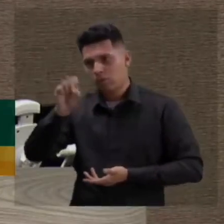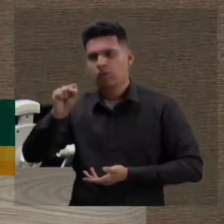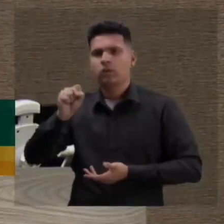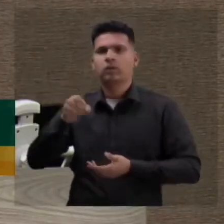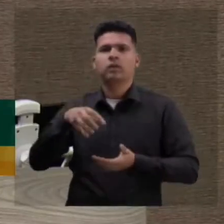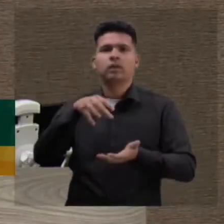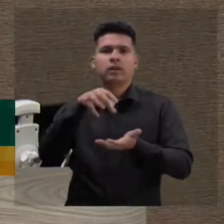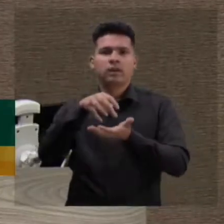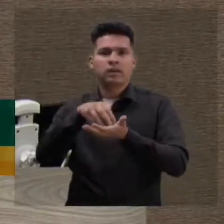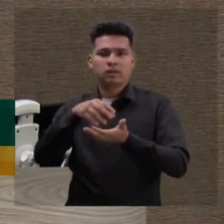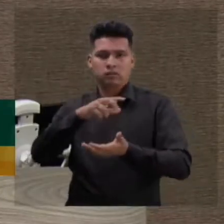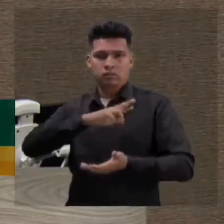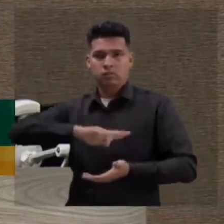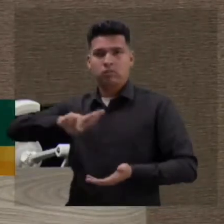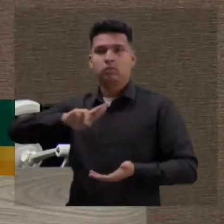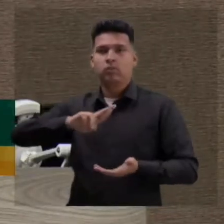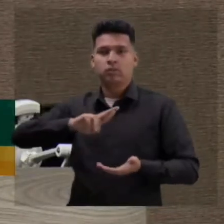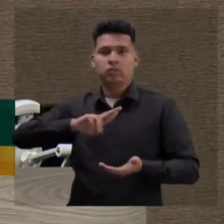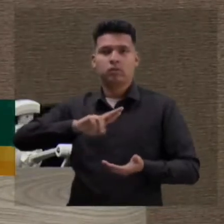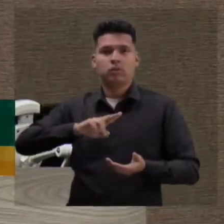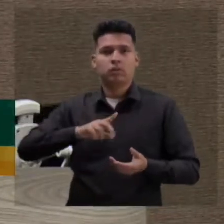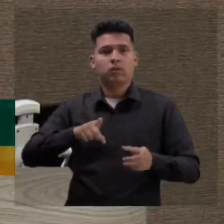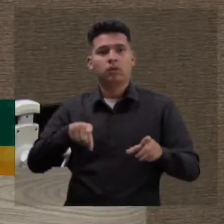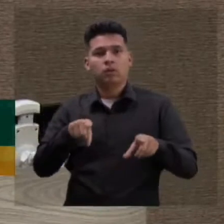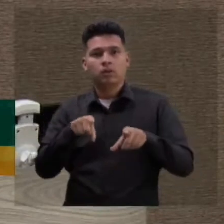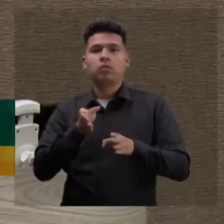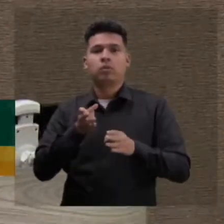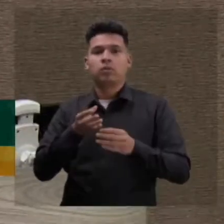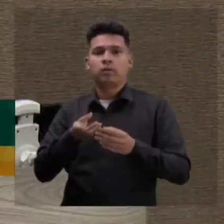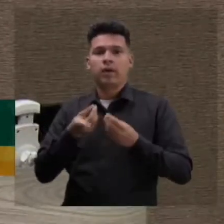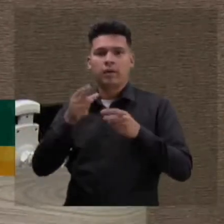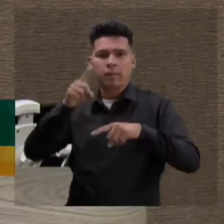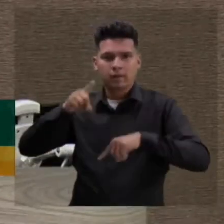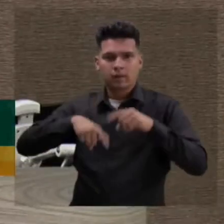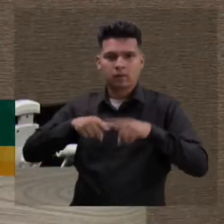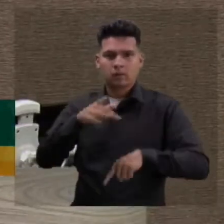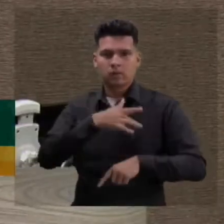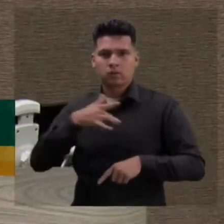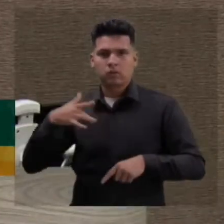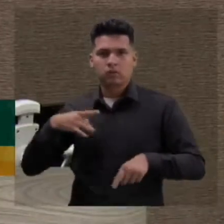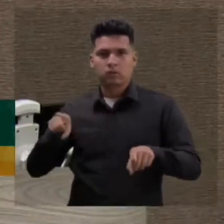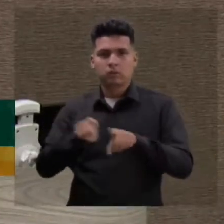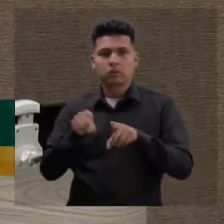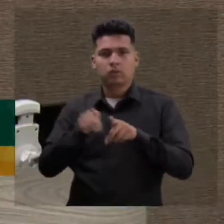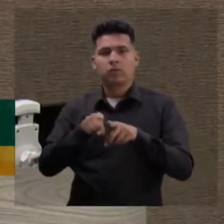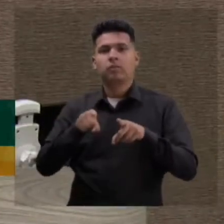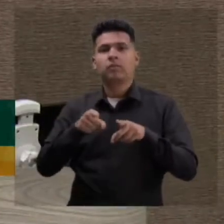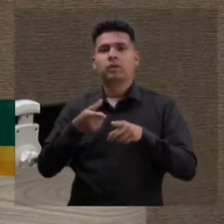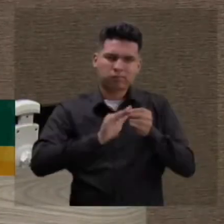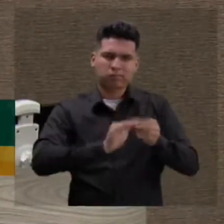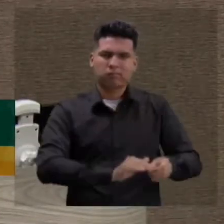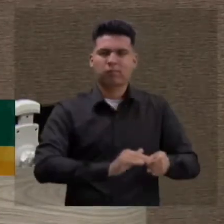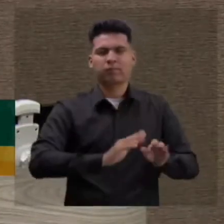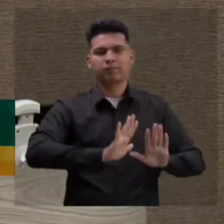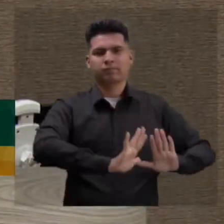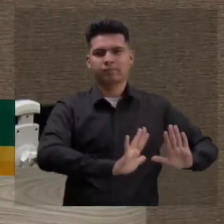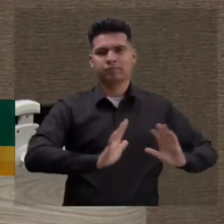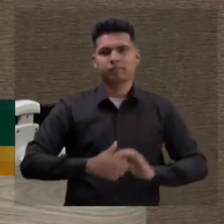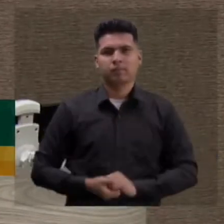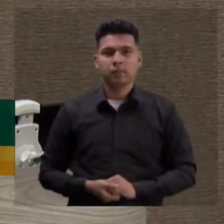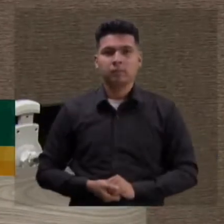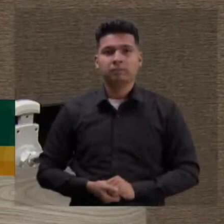como equipamentos promotores de saúde e cura complementares do SUS.